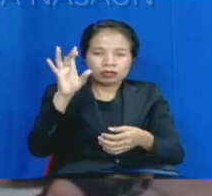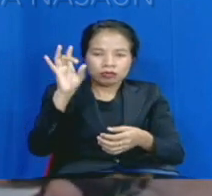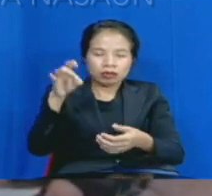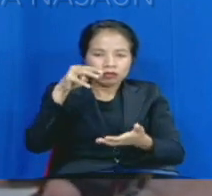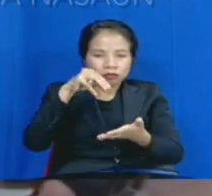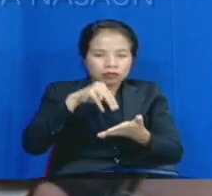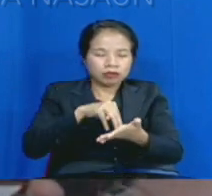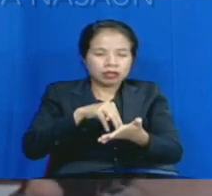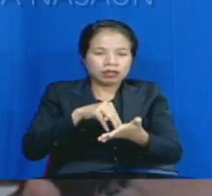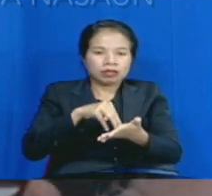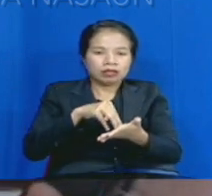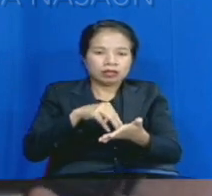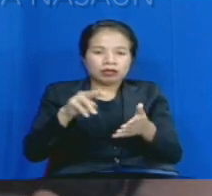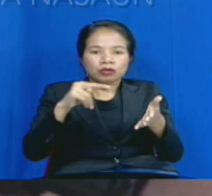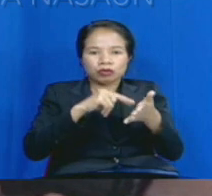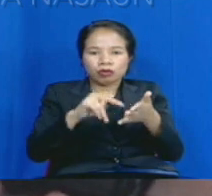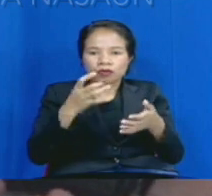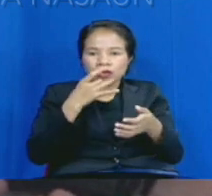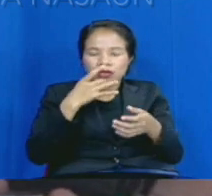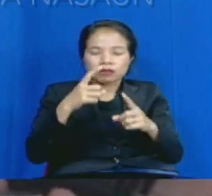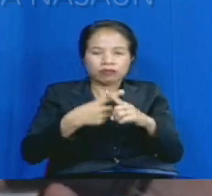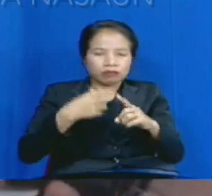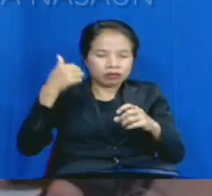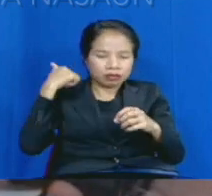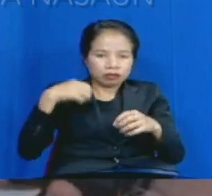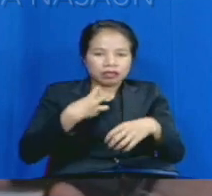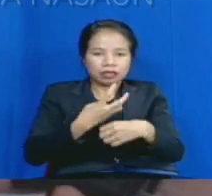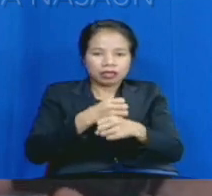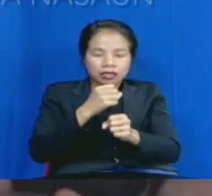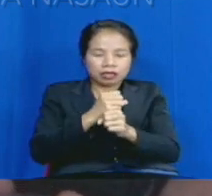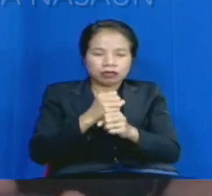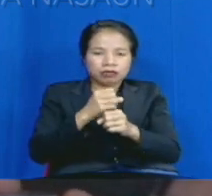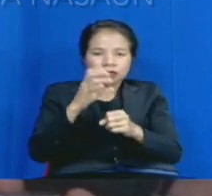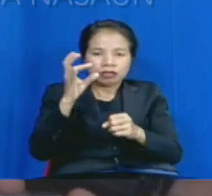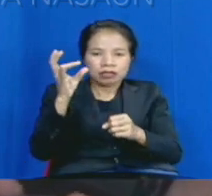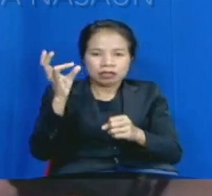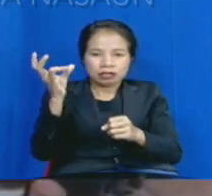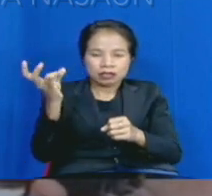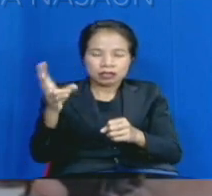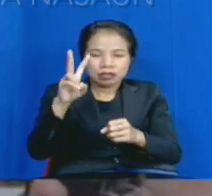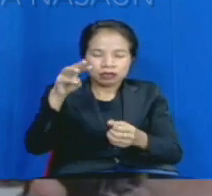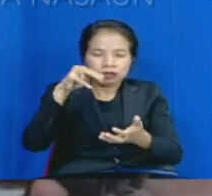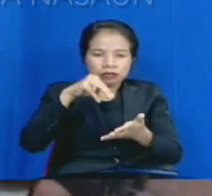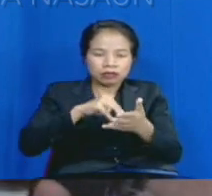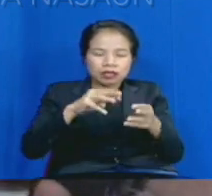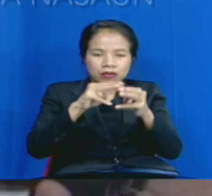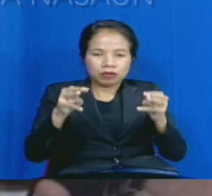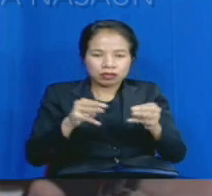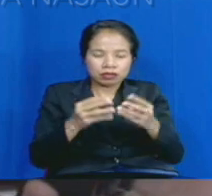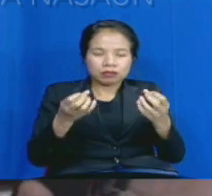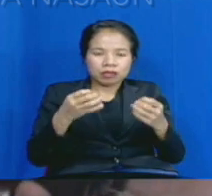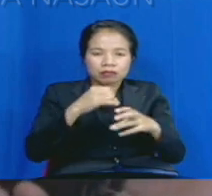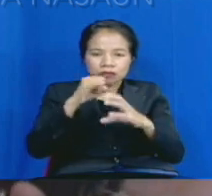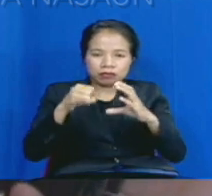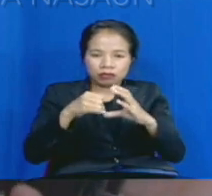108.000 contadores, to fulan koto kita instala ona 72.000 contadores. Iha munisipu barak maka konklui